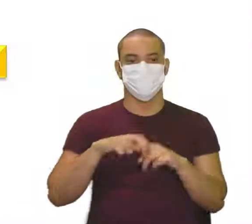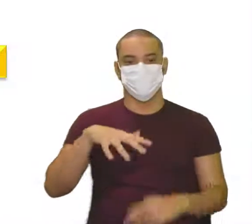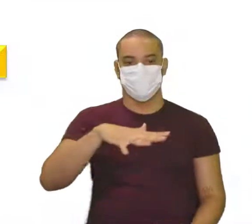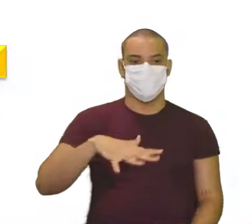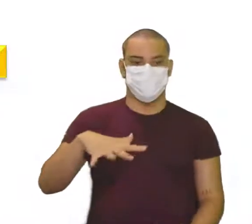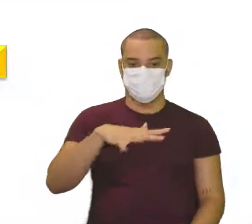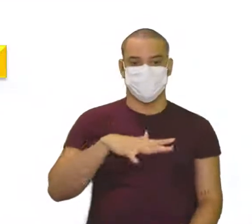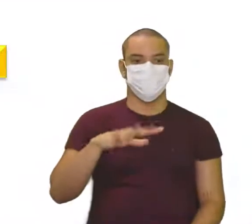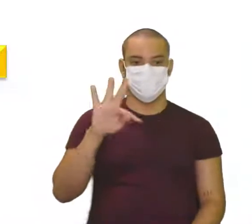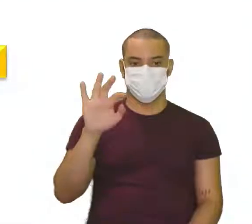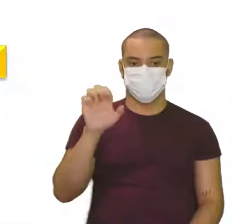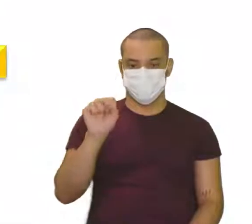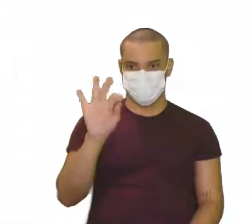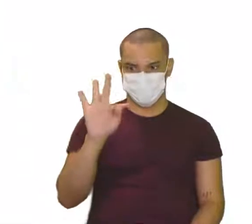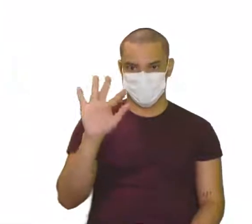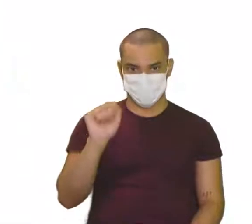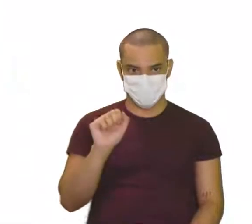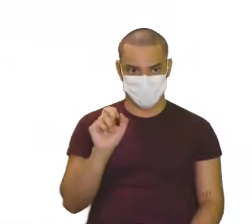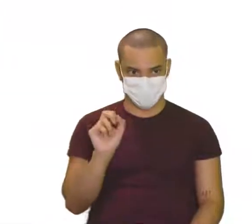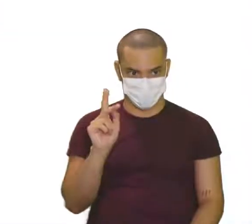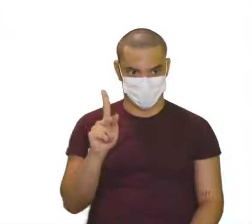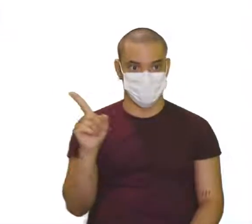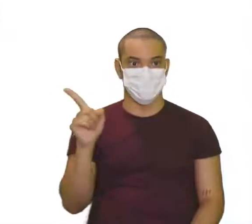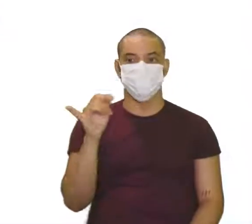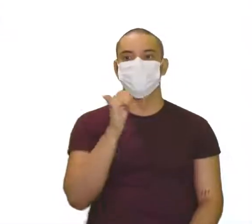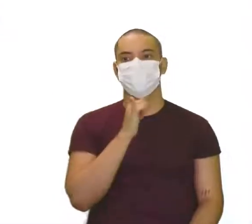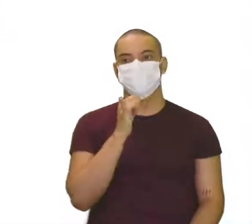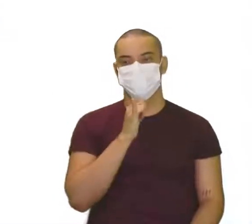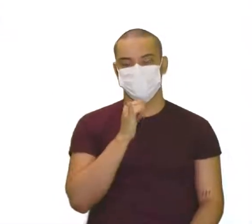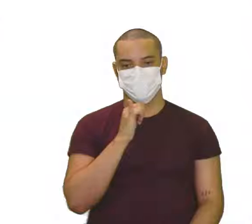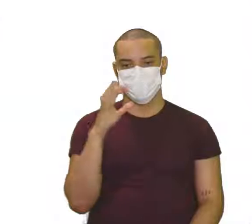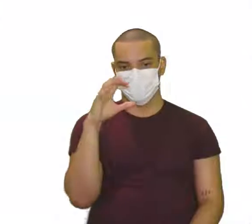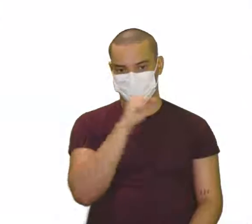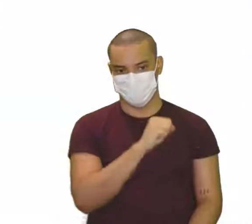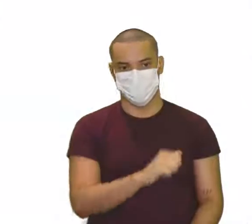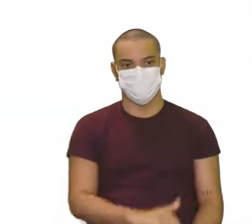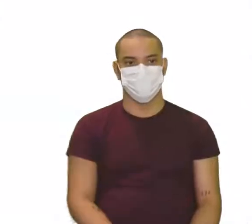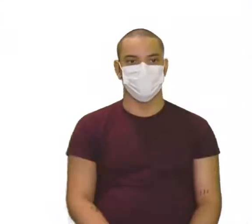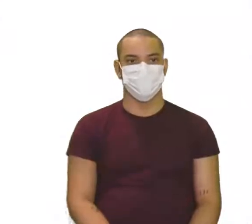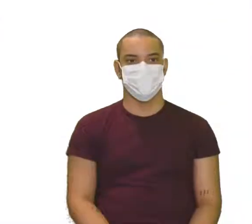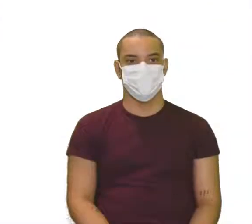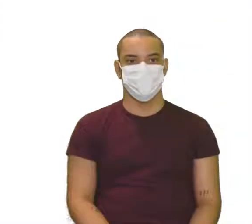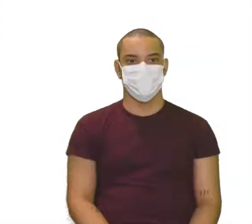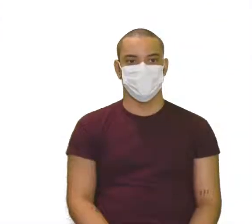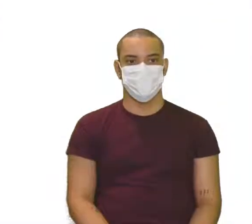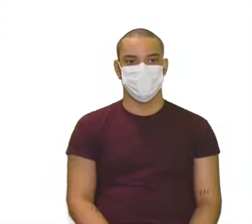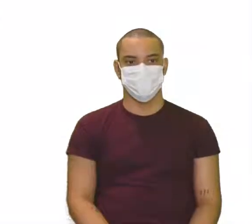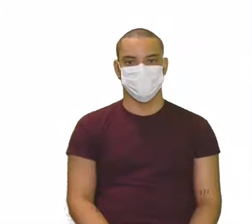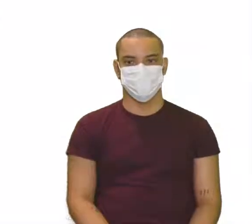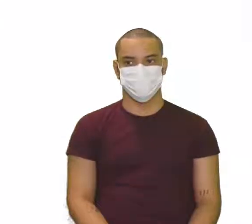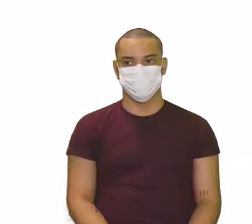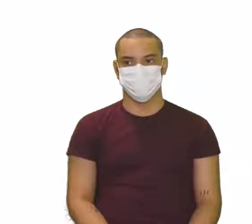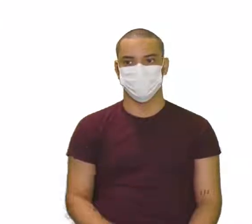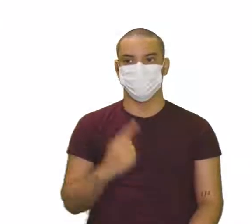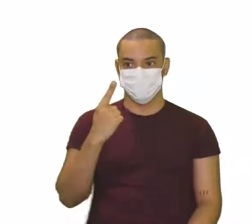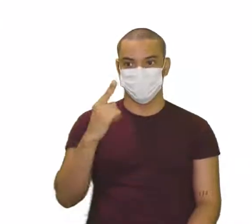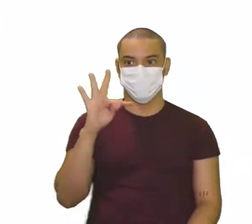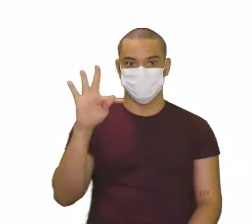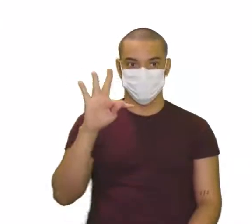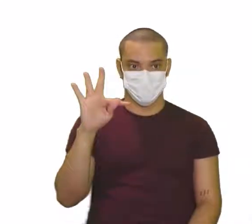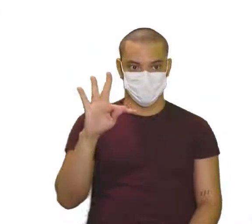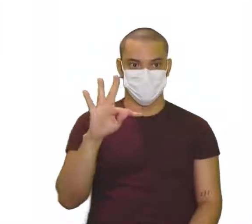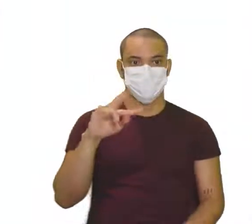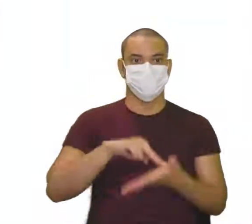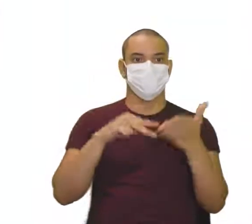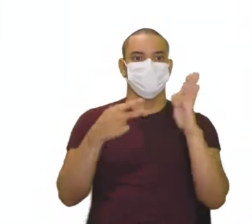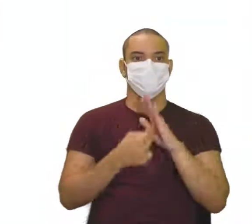magnético, Tesla, ok? E aqui um exemplo, olha só para a gente colocar aqui, um Tesla é a